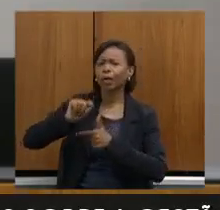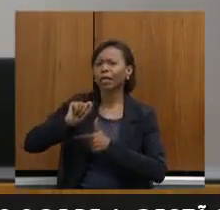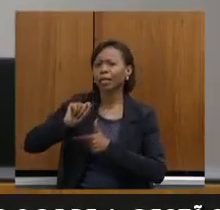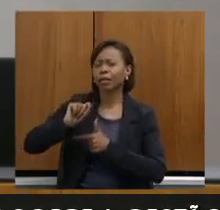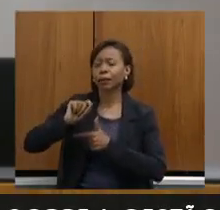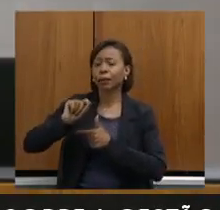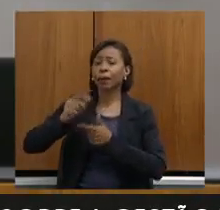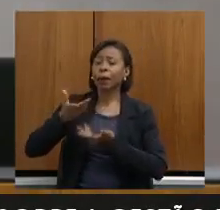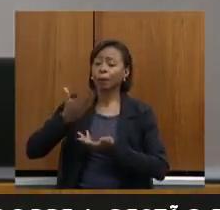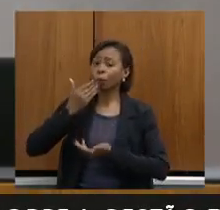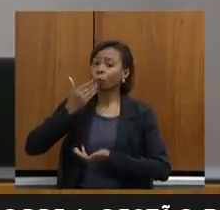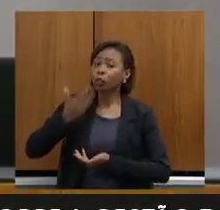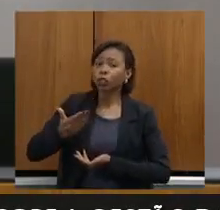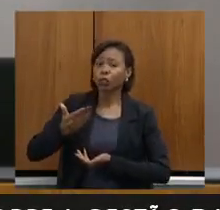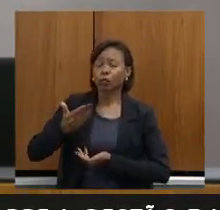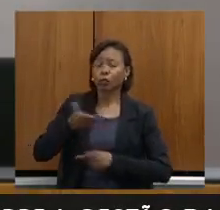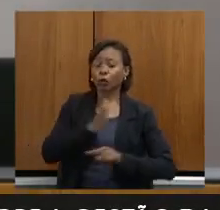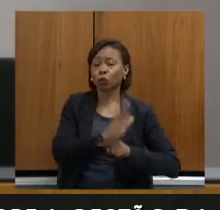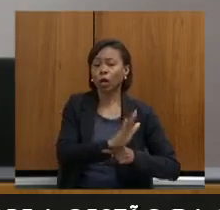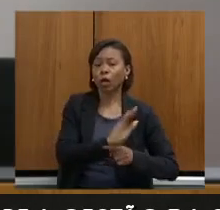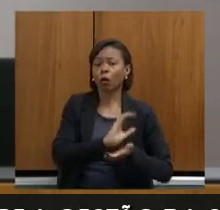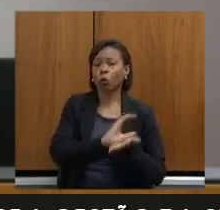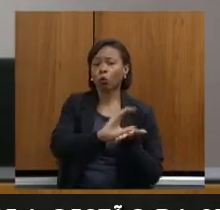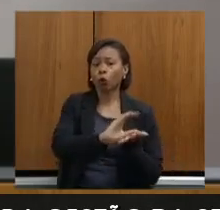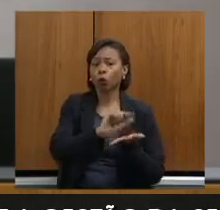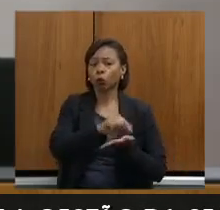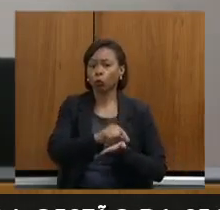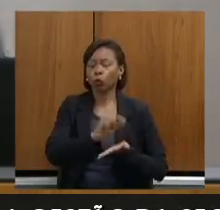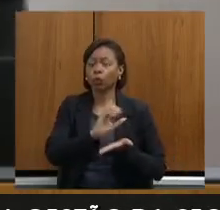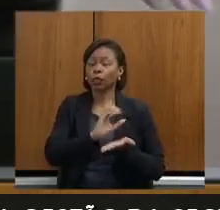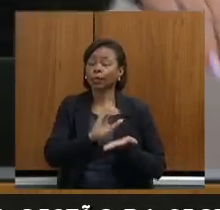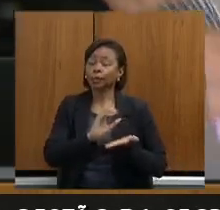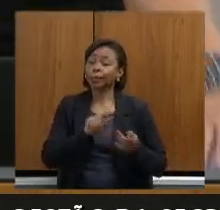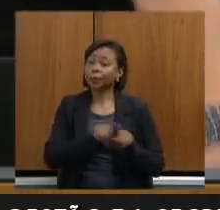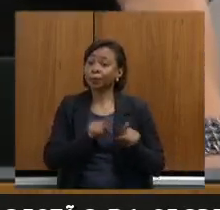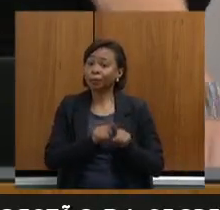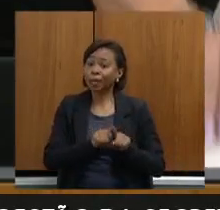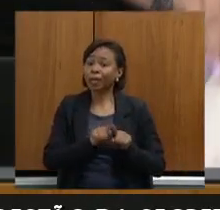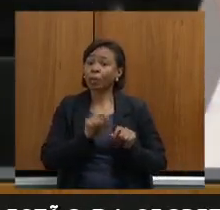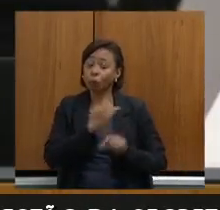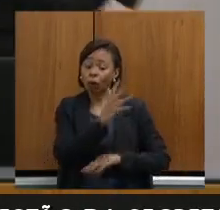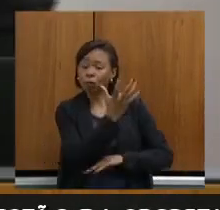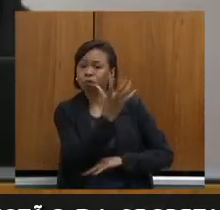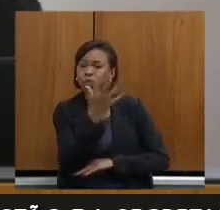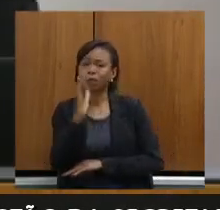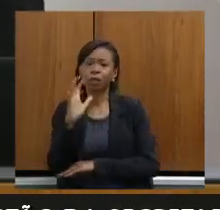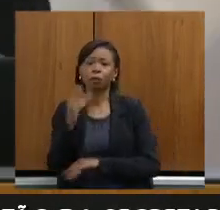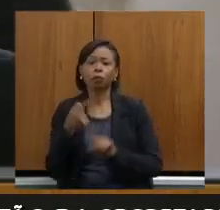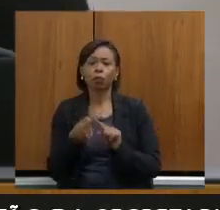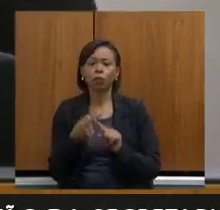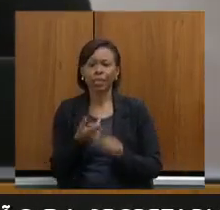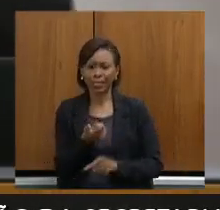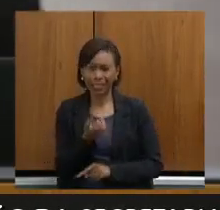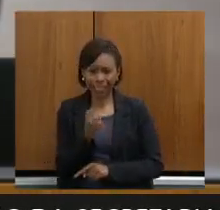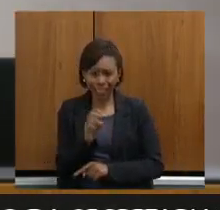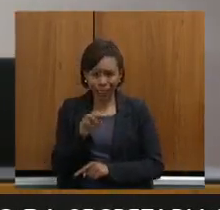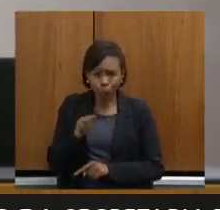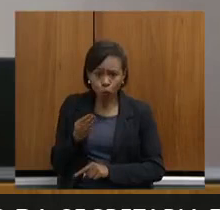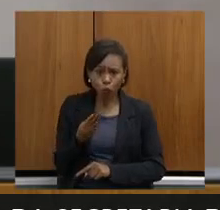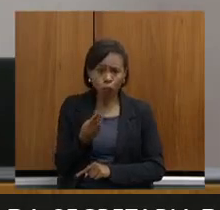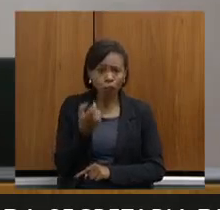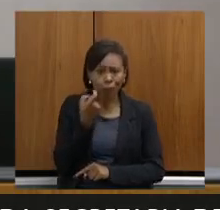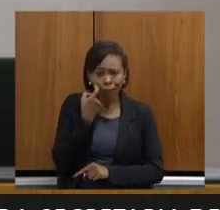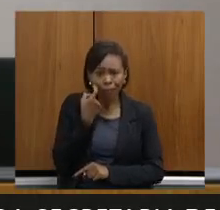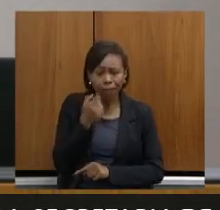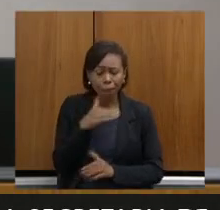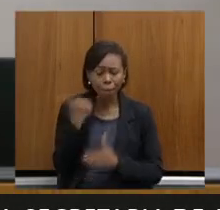investidores mas também para o meio ambiente porque a mortandade de 15 milhões de tilápia